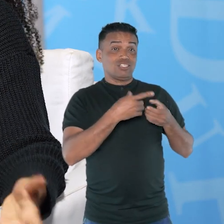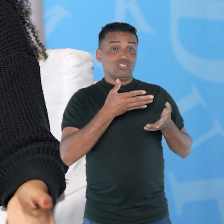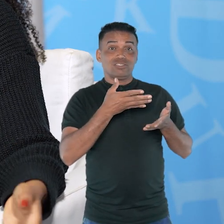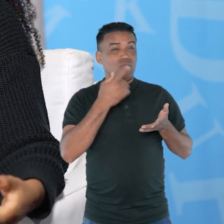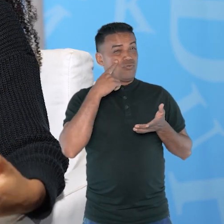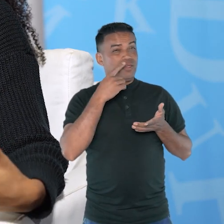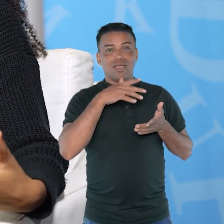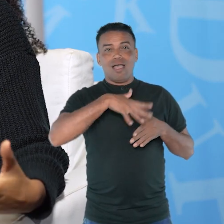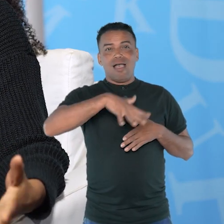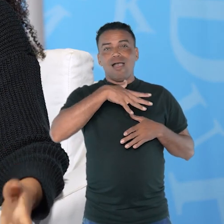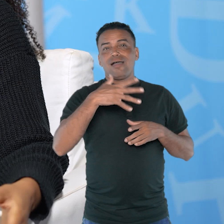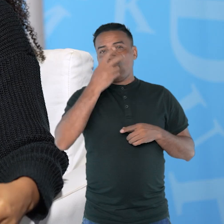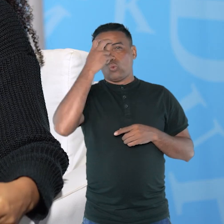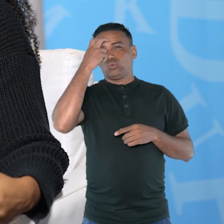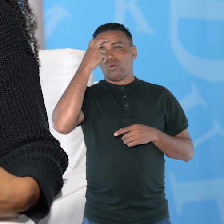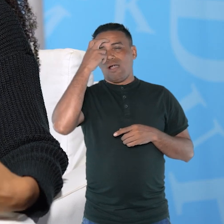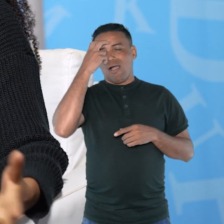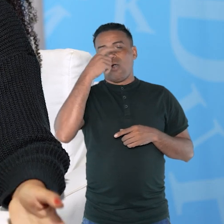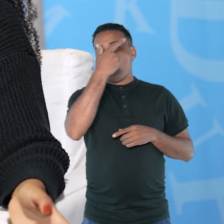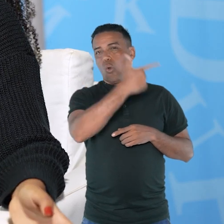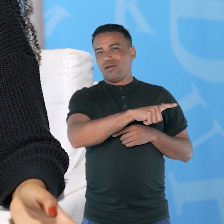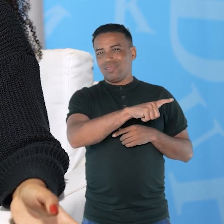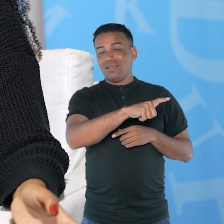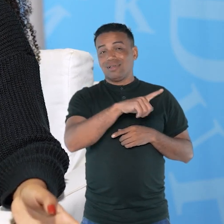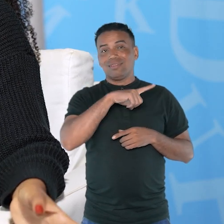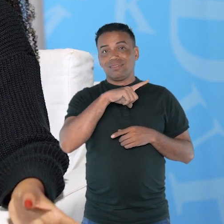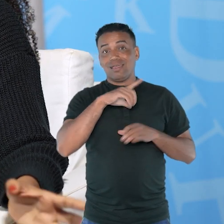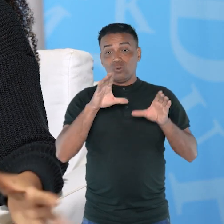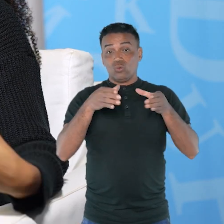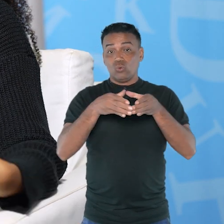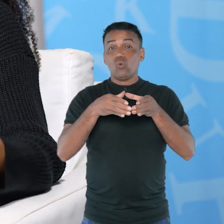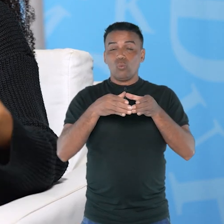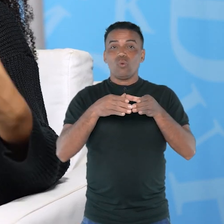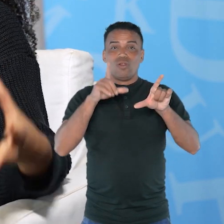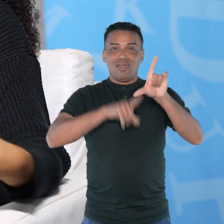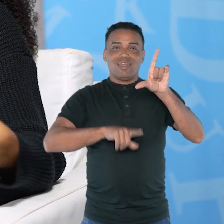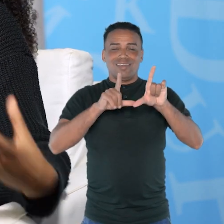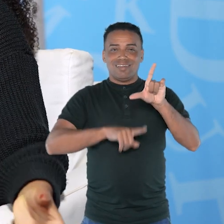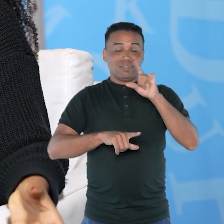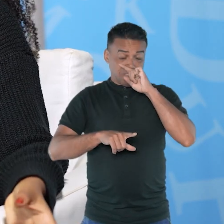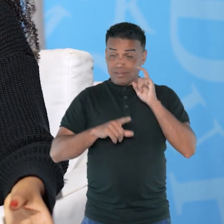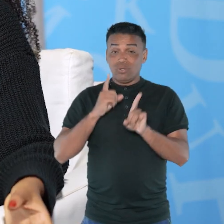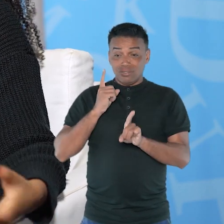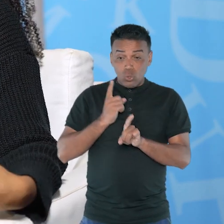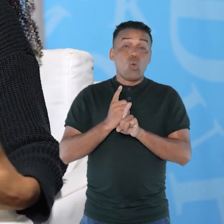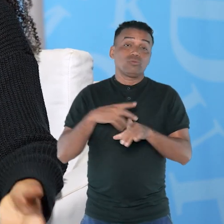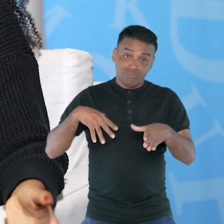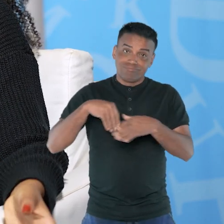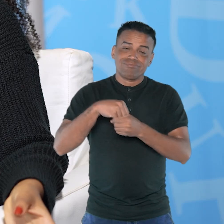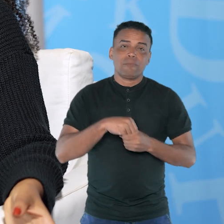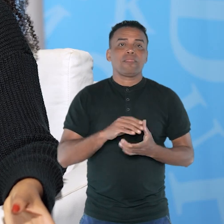cultural muito forte de músicos que iam para lá também, tem uma academia taguatinguense de letras, então esses encontros fazem parte.